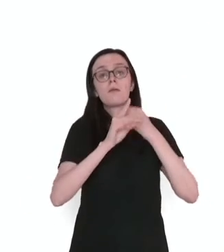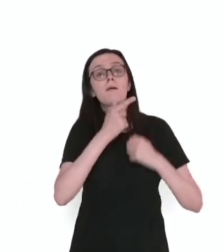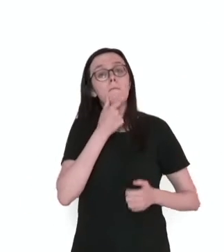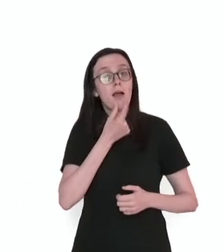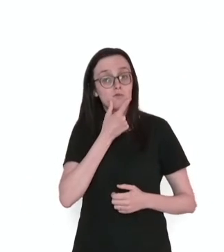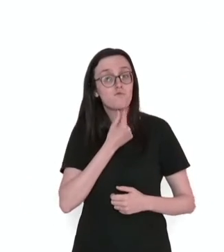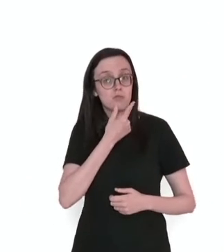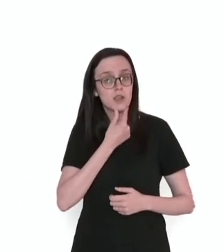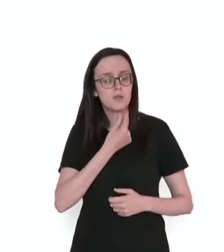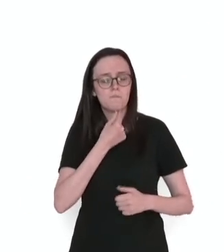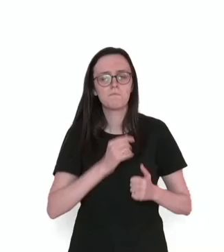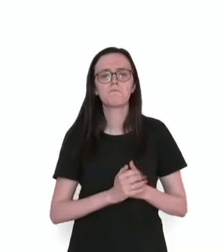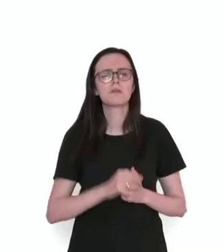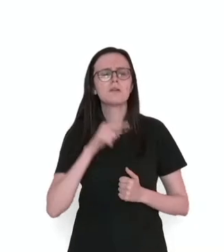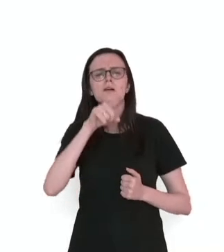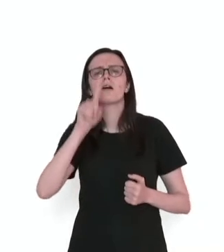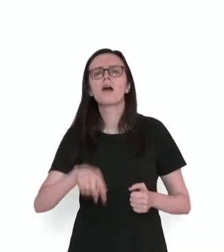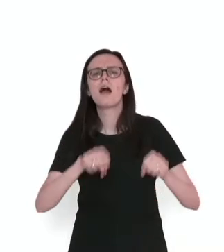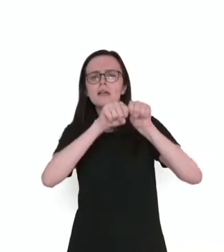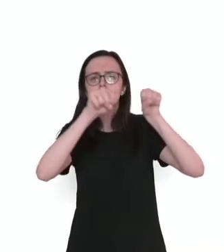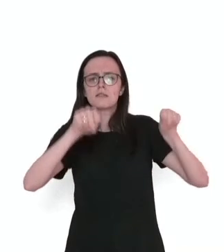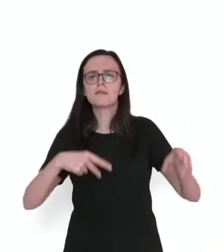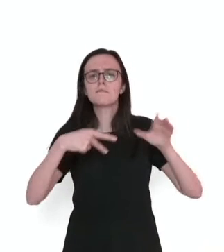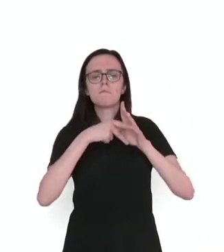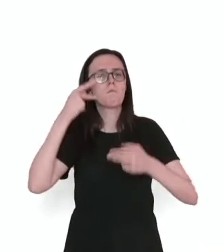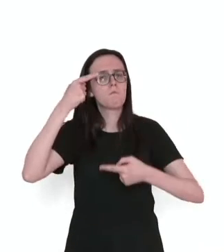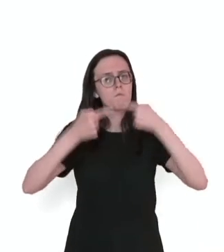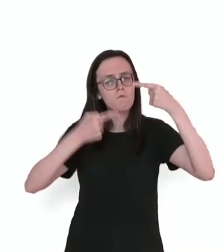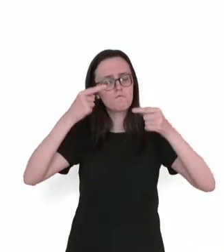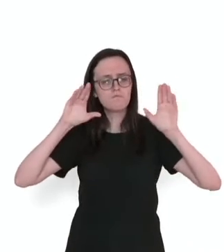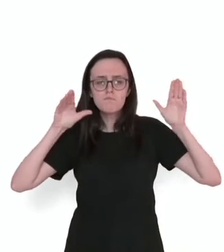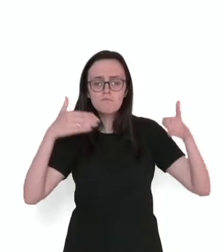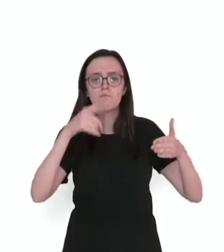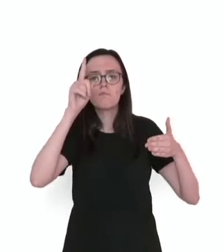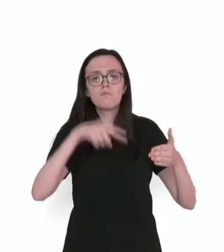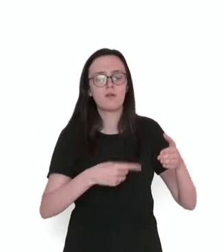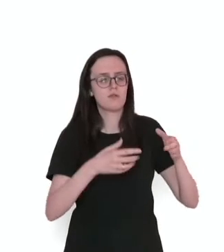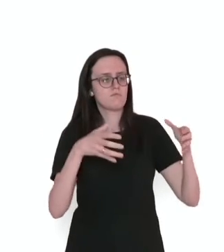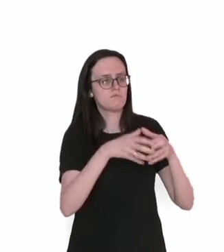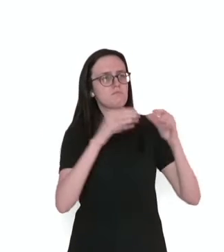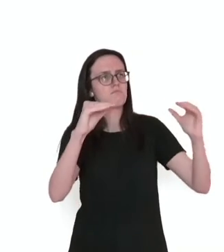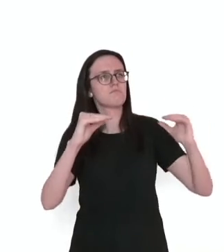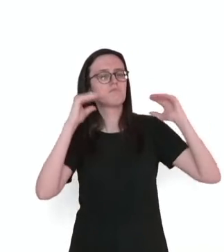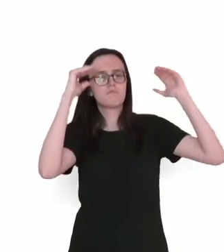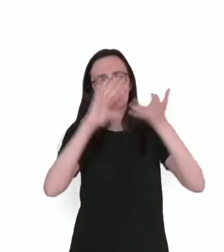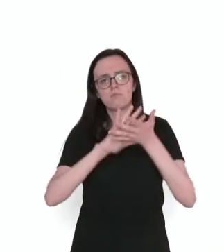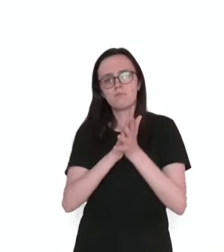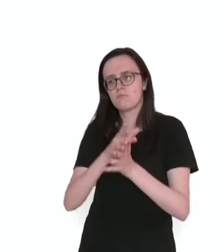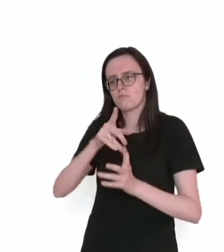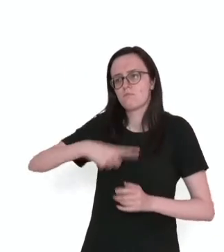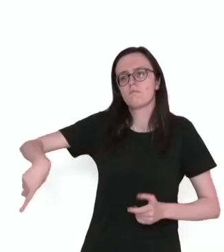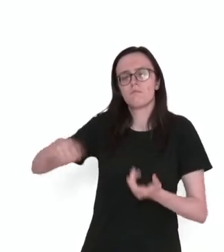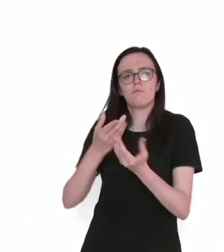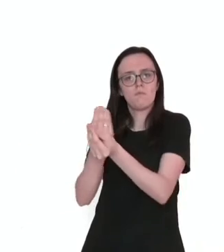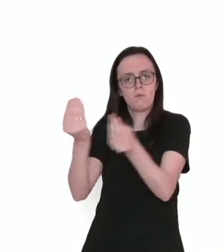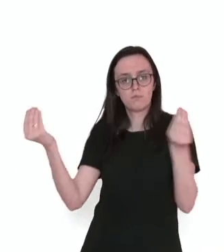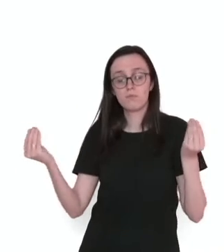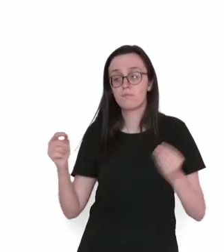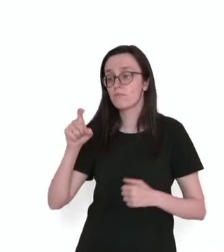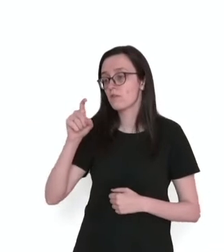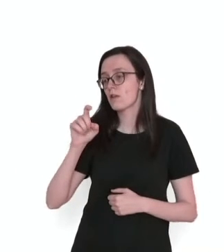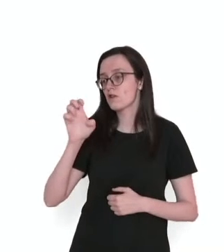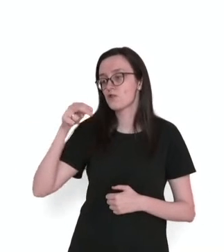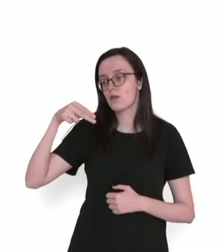masculino e é um sistema sociopolítico que visa a formação de elites, que menospreza as massas.